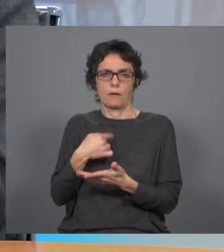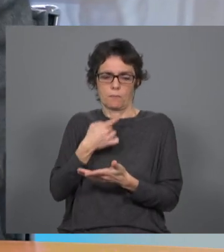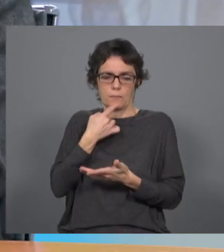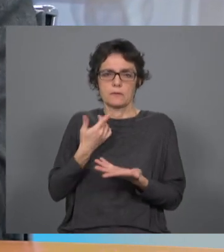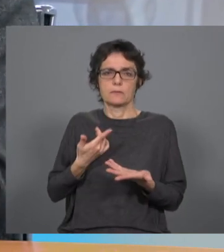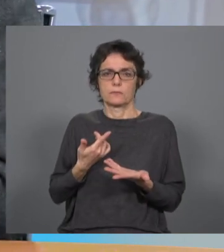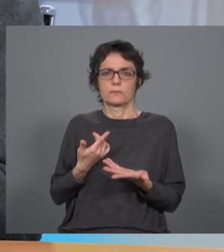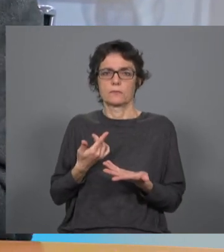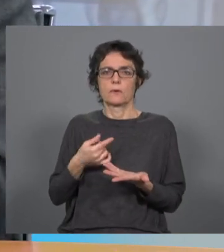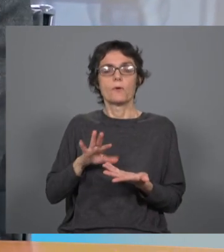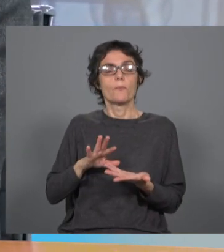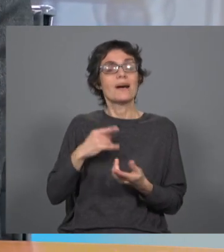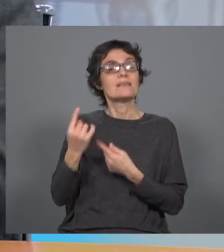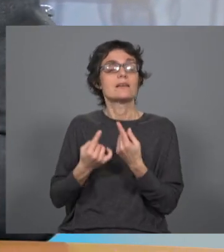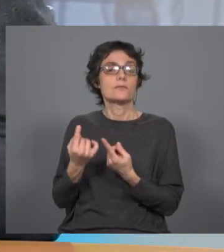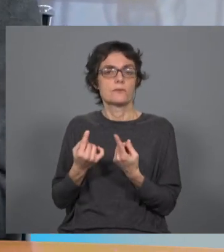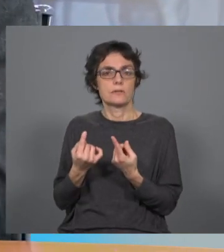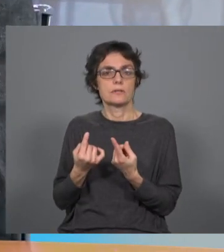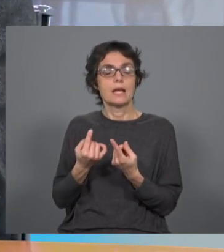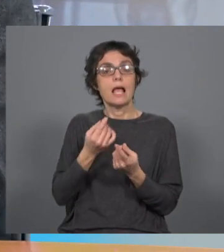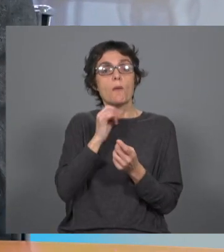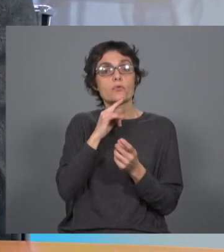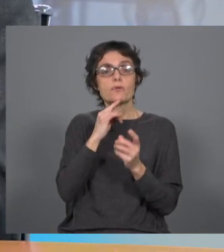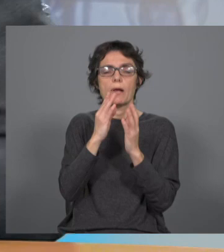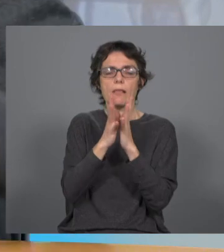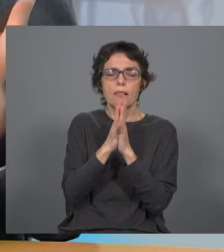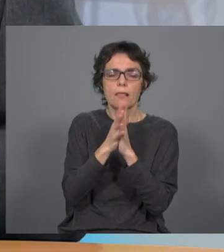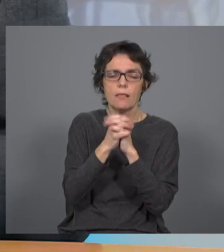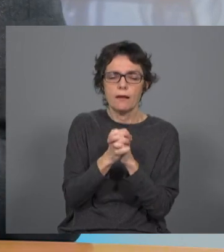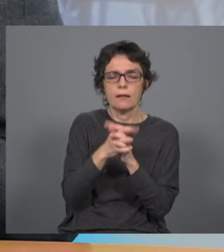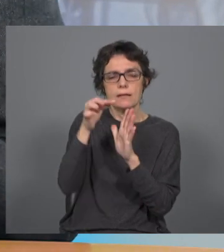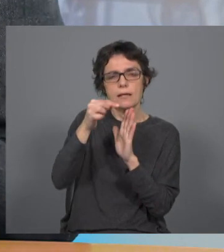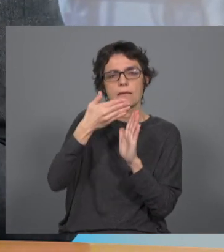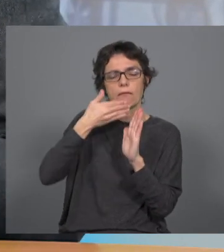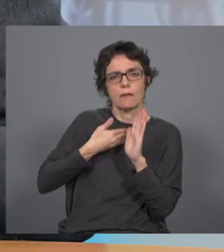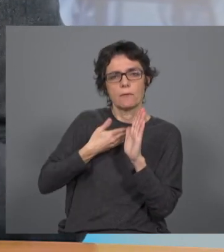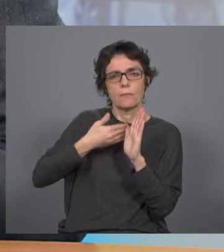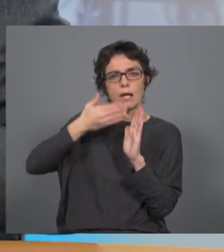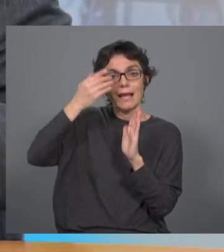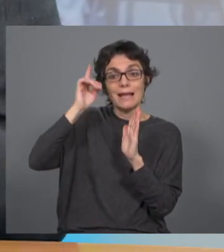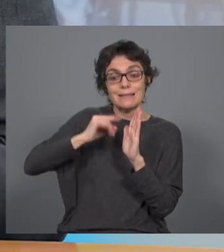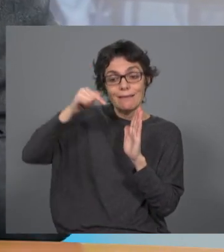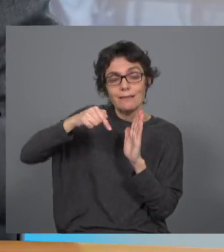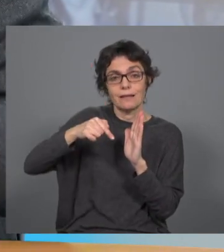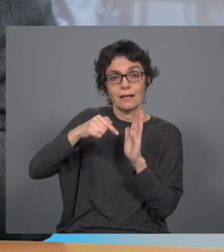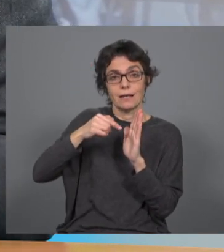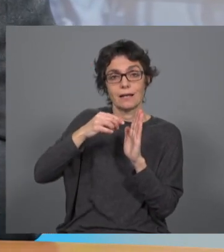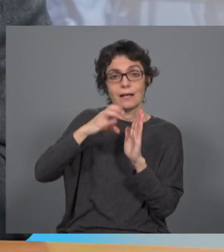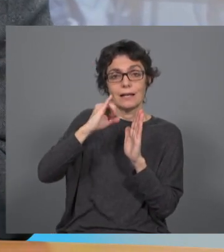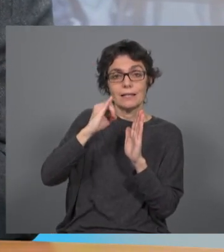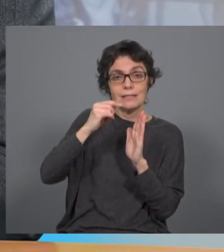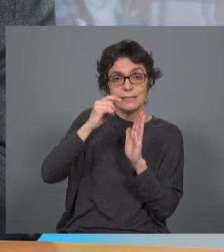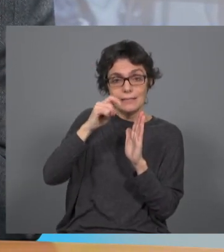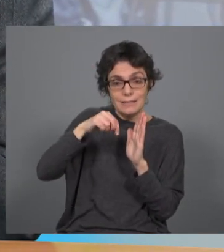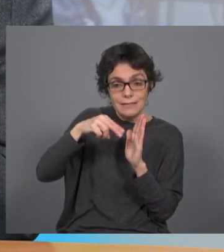nós precisamos dos contextos rituais onde possamos trazer isso que é a nossa experiência cotidiana e de alguma maneira integrá-la, dar-lhe um sentido